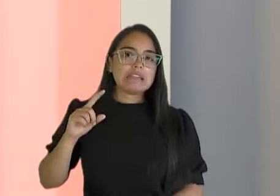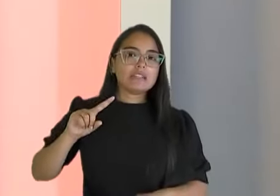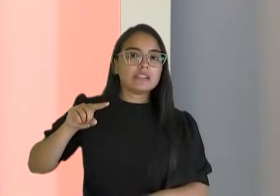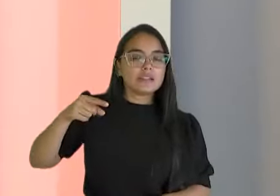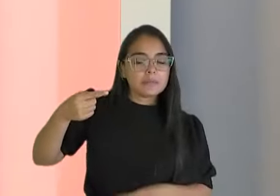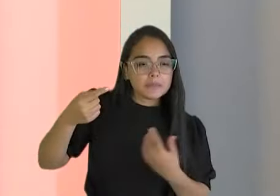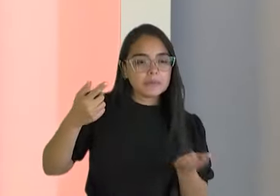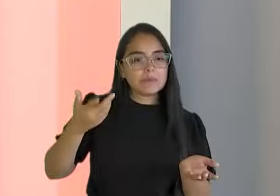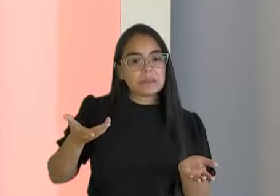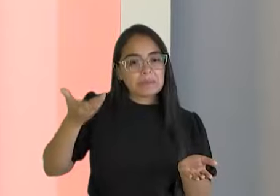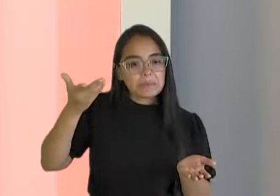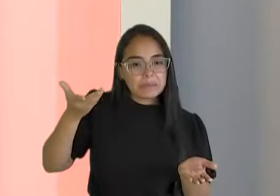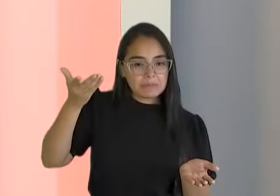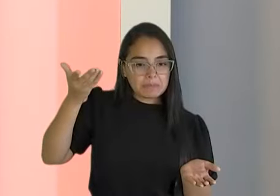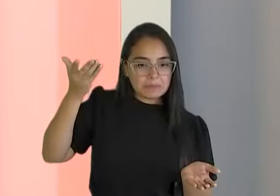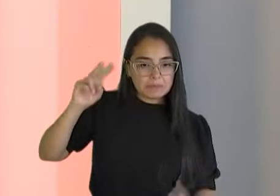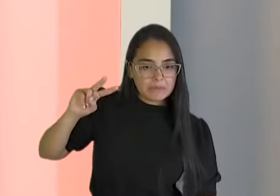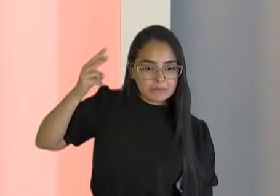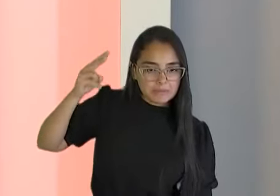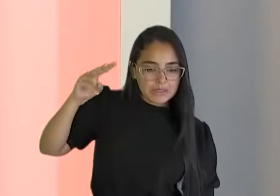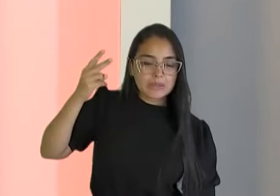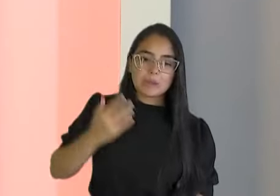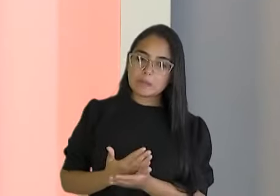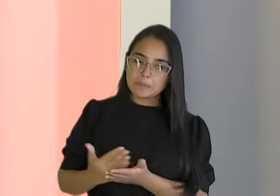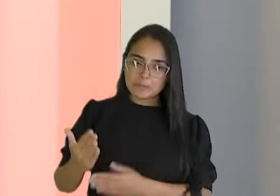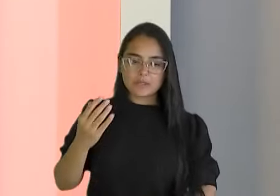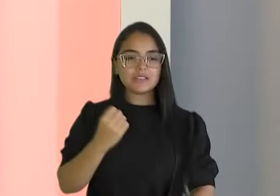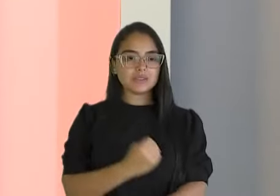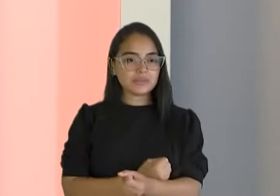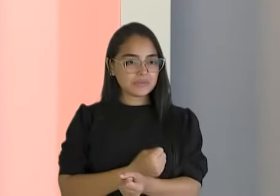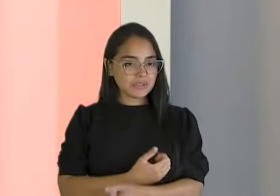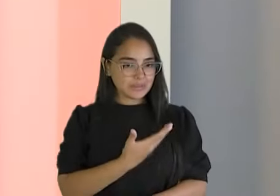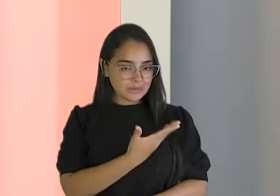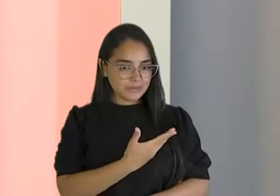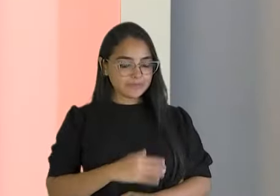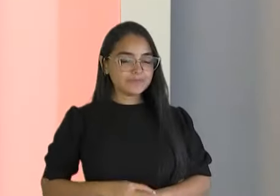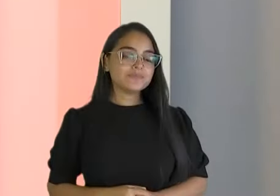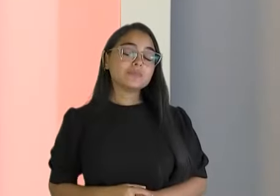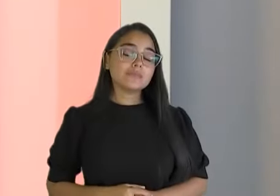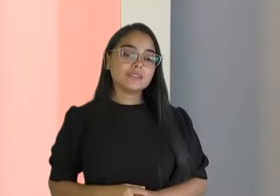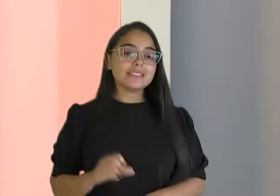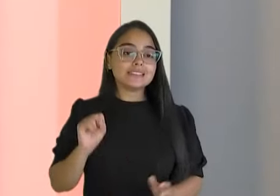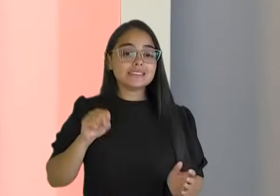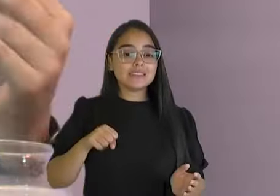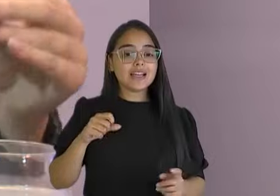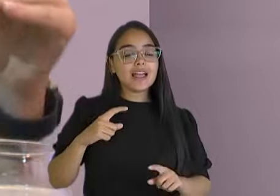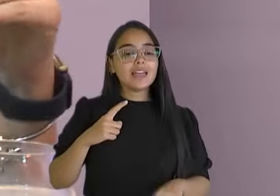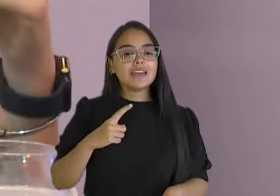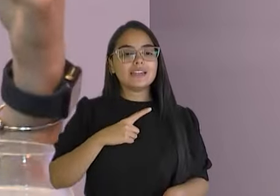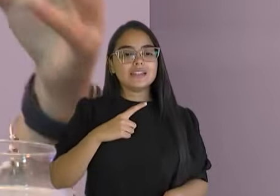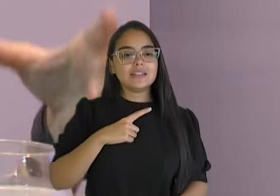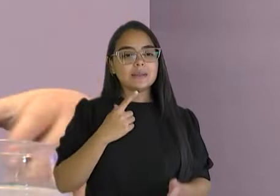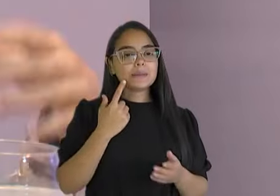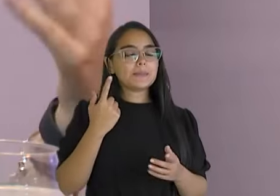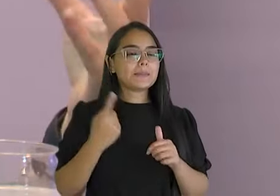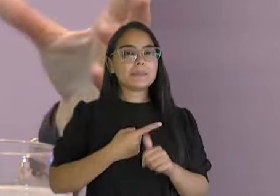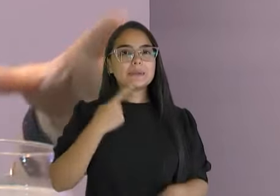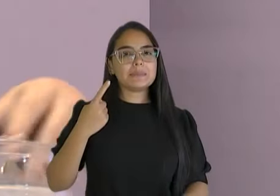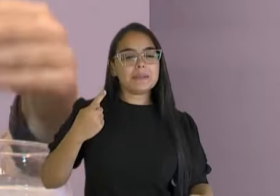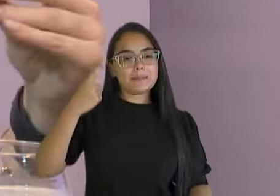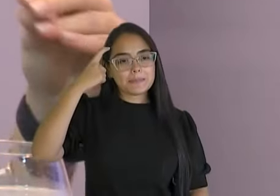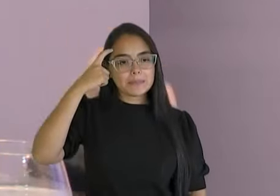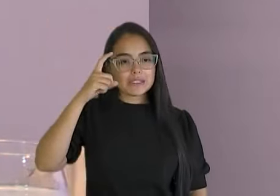aposta mais, e aí é assim que começa o vício, né, Beatriz? É, porque assim, a gente tem essa primeira ideia que